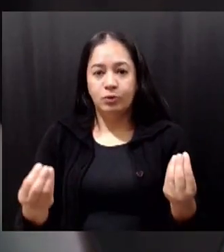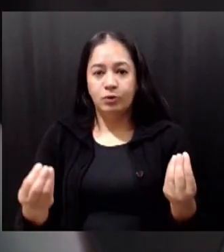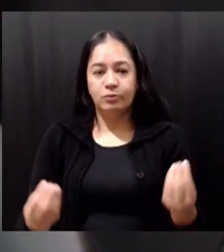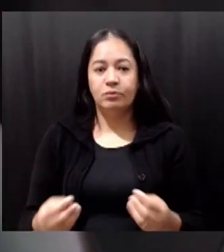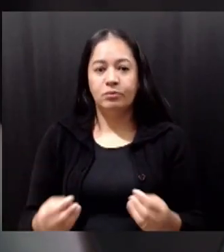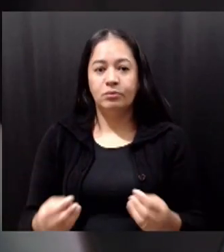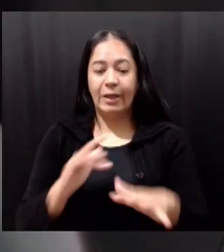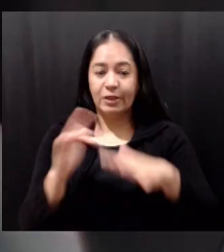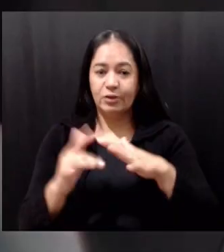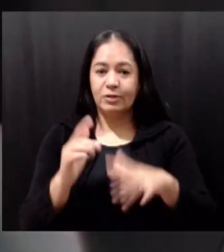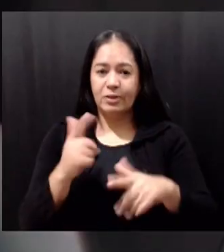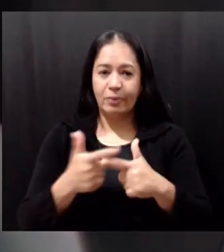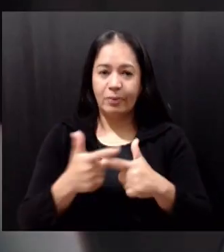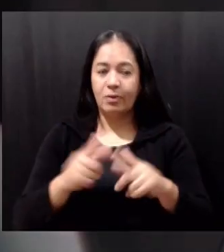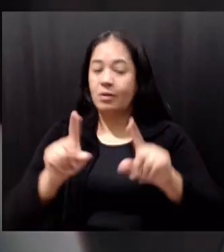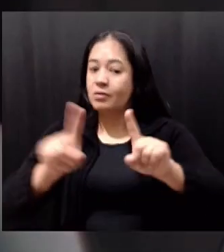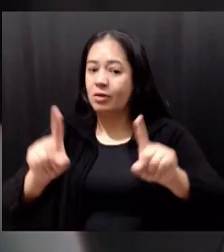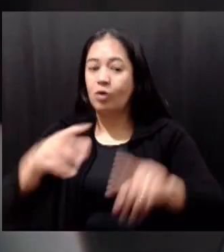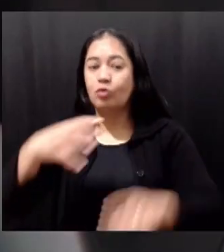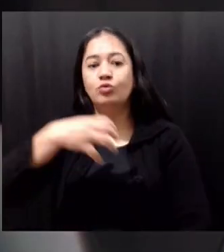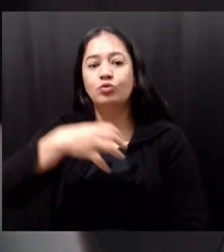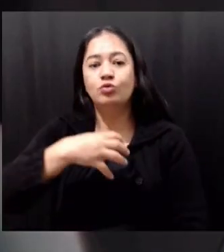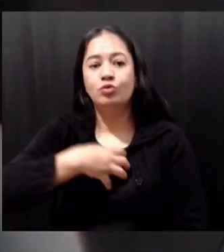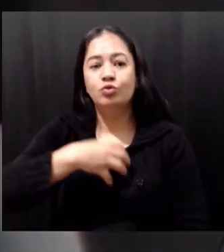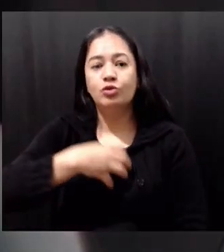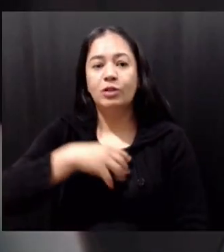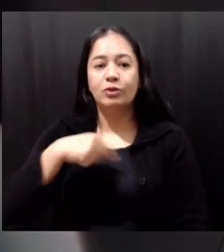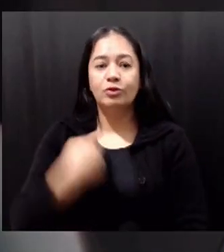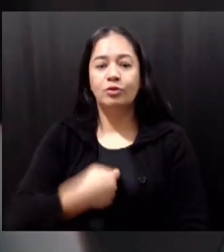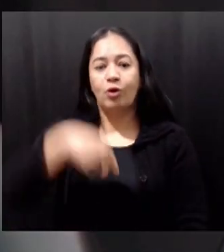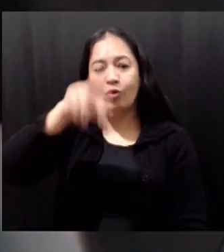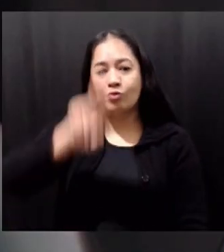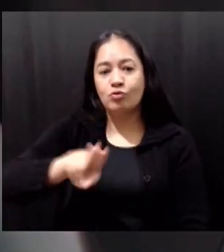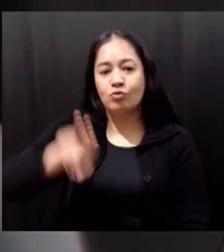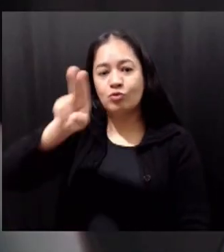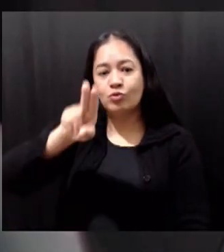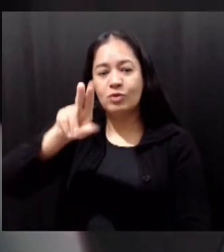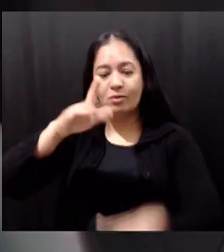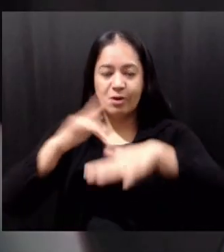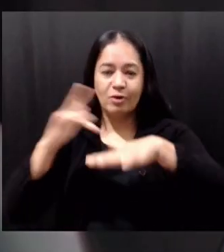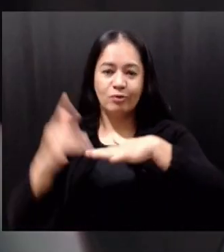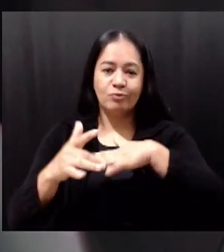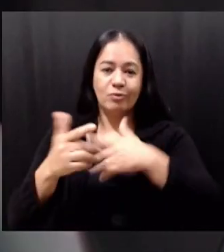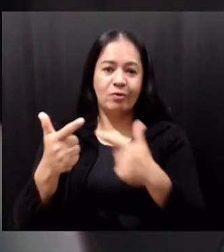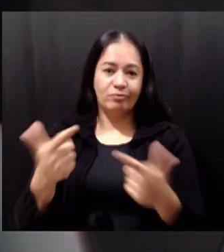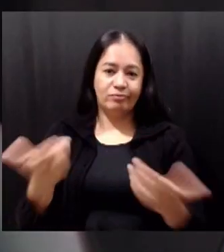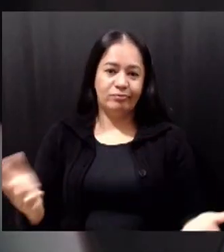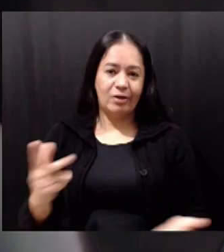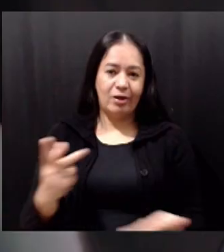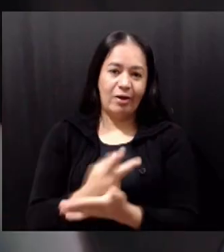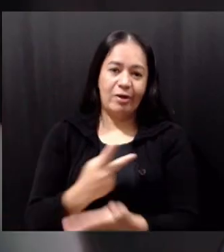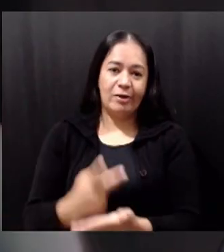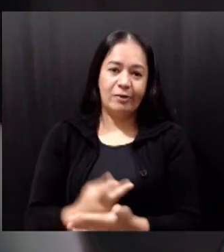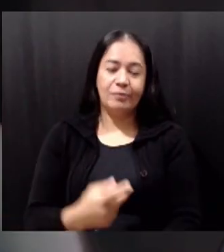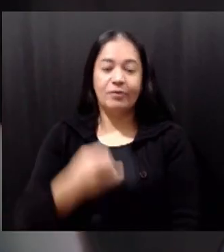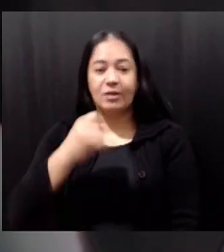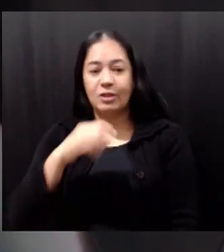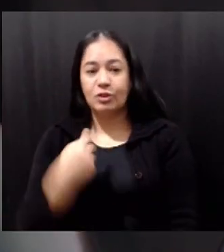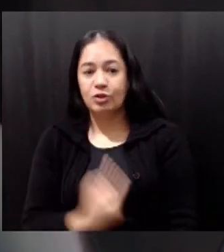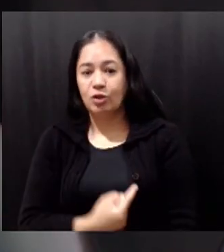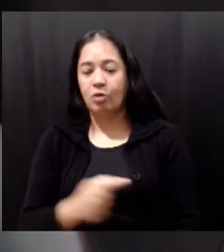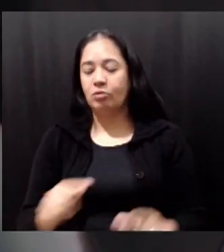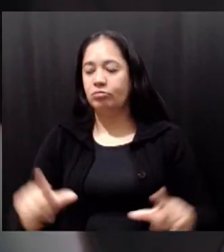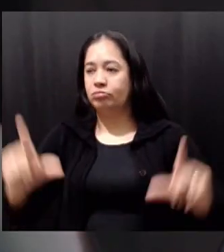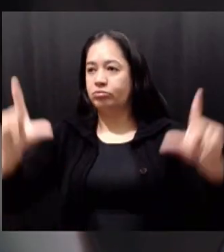a gente usa, sim, né? Porque aí, se a gente for pensar, como eu estava dizendo, somos expostos a demandas que não